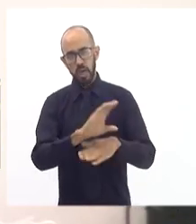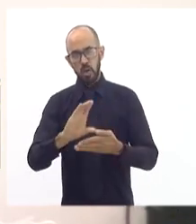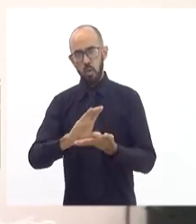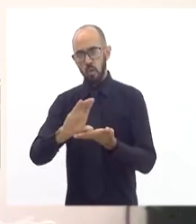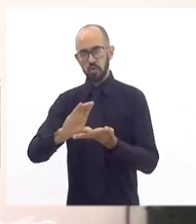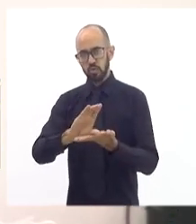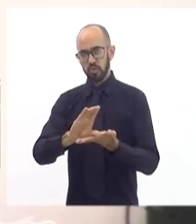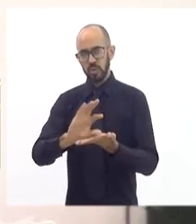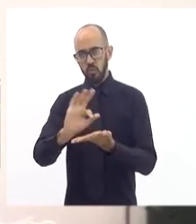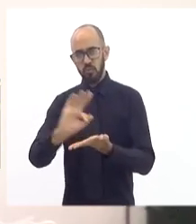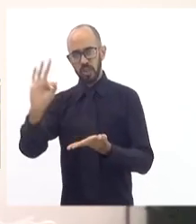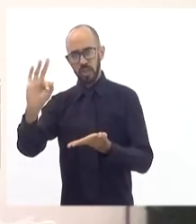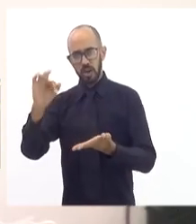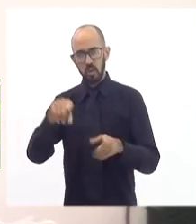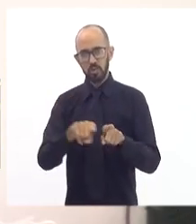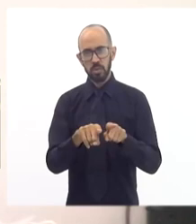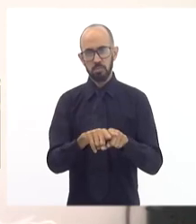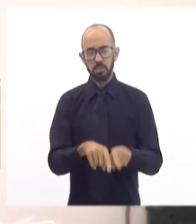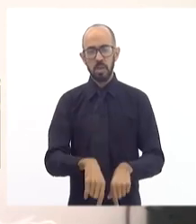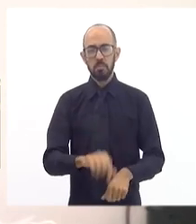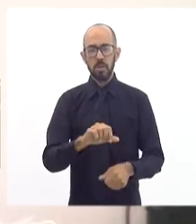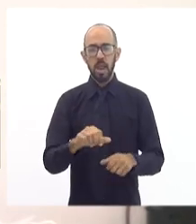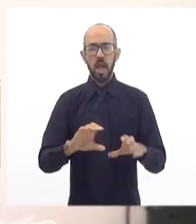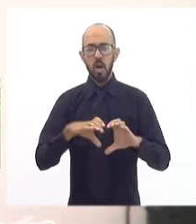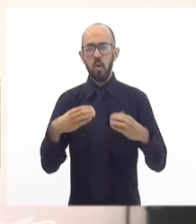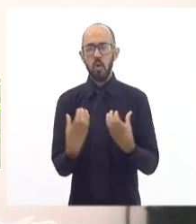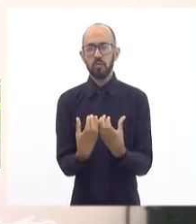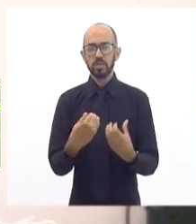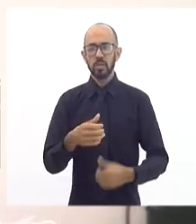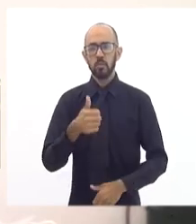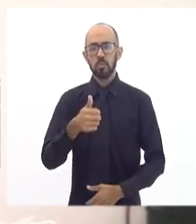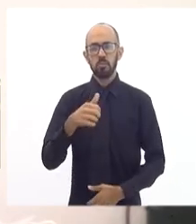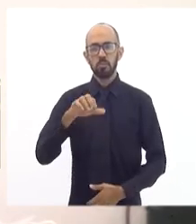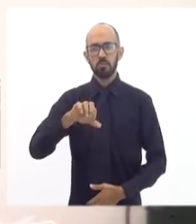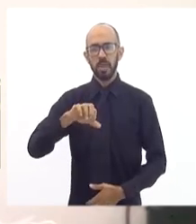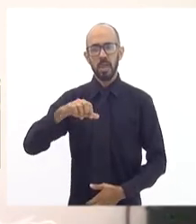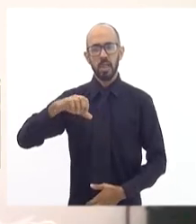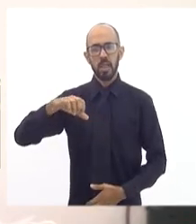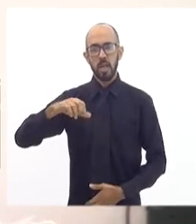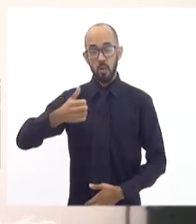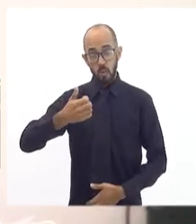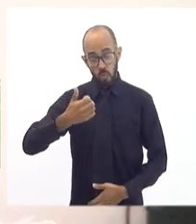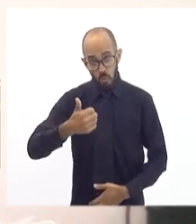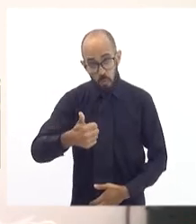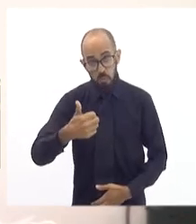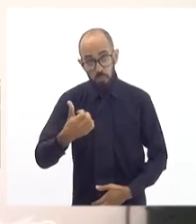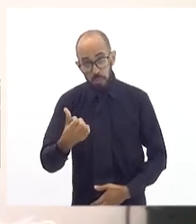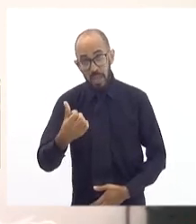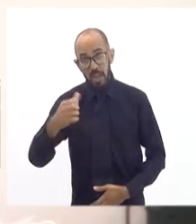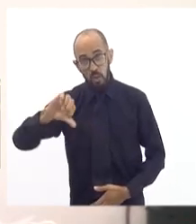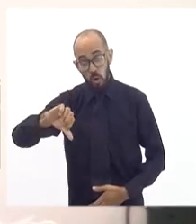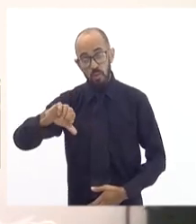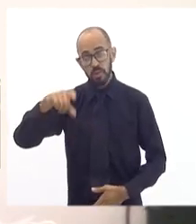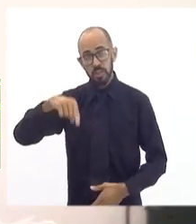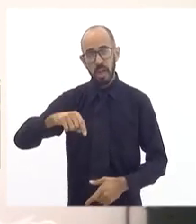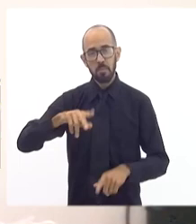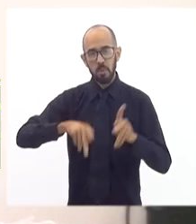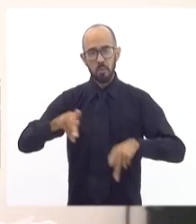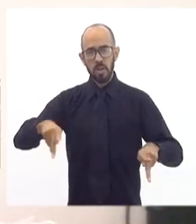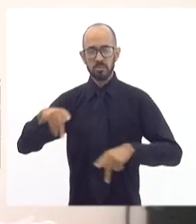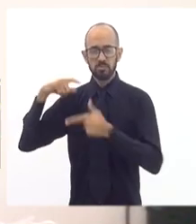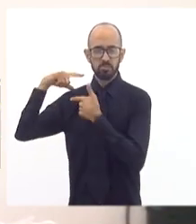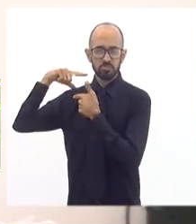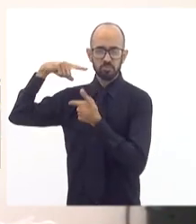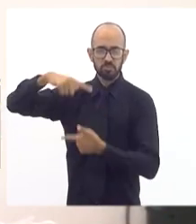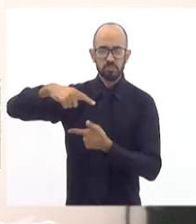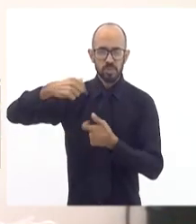federal e pela convenção 169 da oit como povos e comunidades tradicionais que devem ser consultados de forma livre prévia e